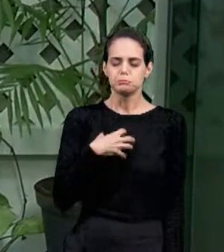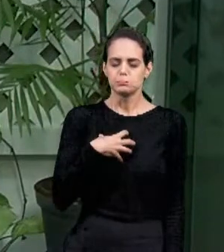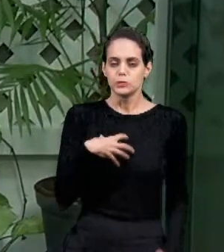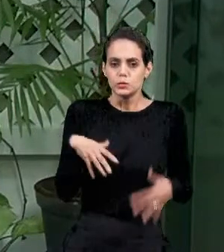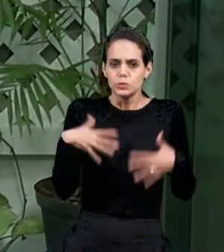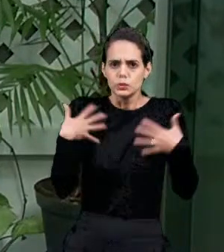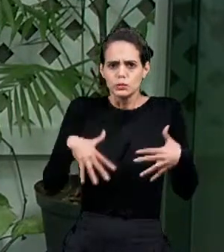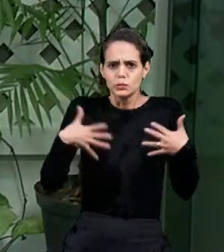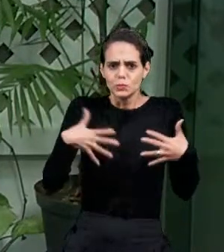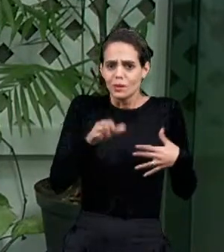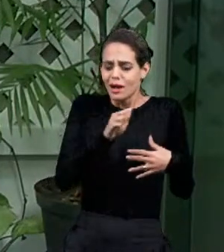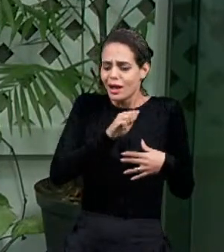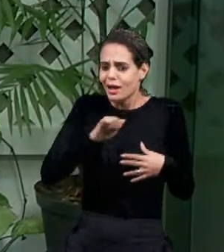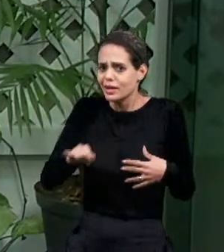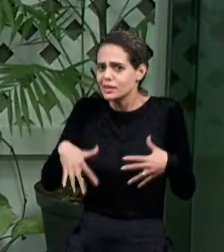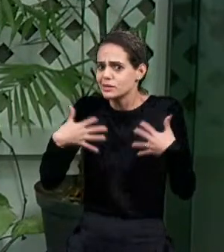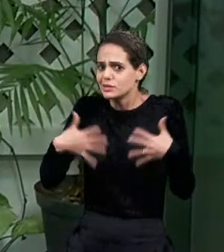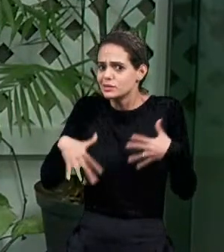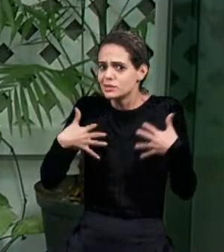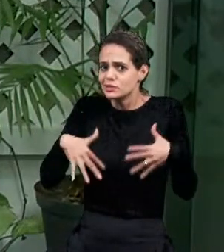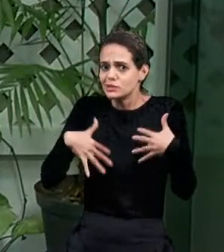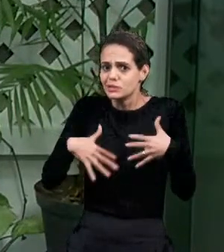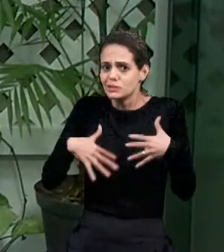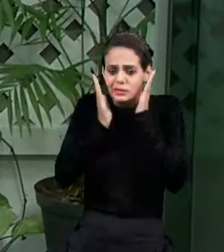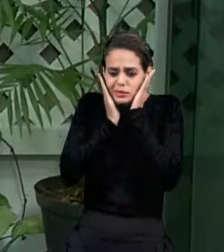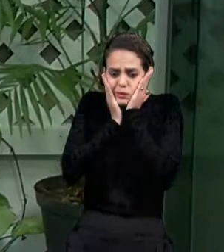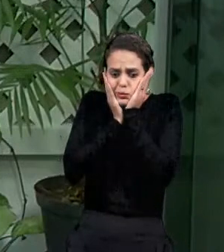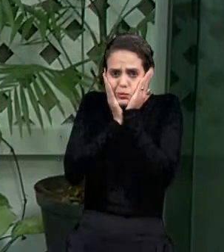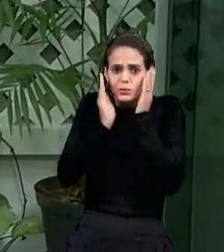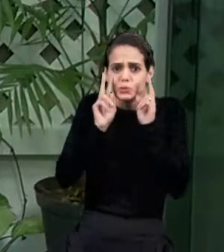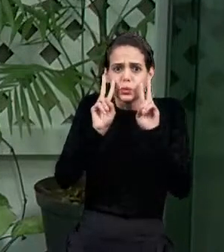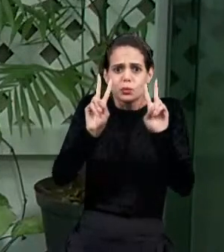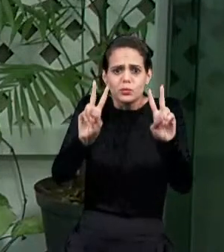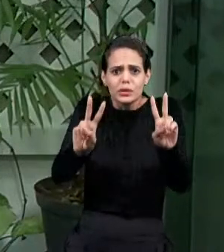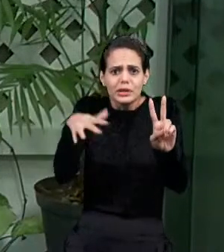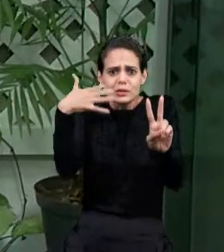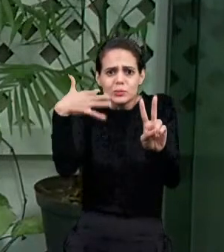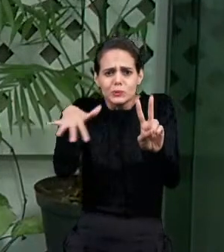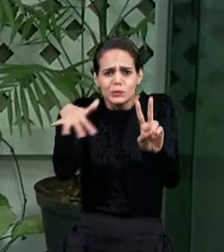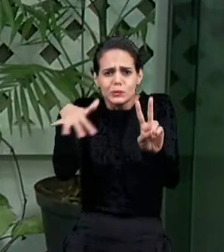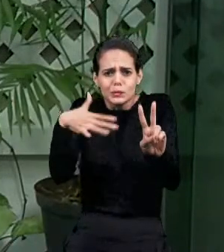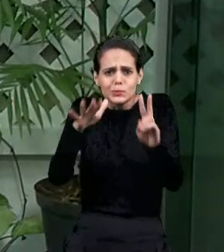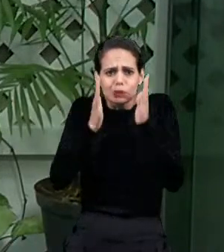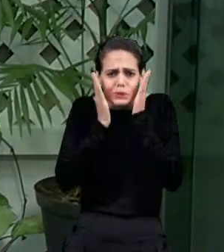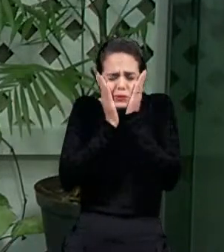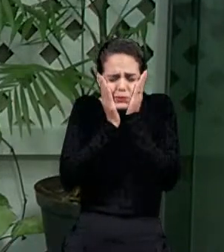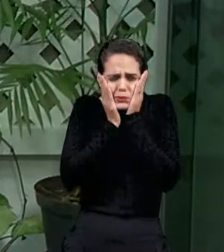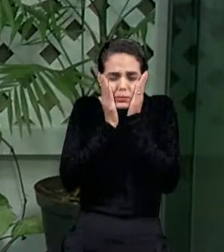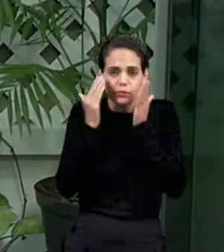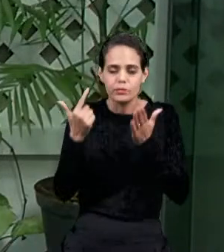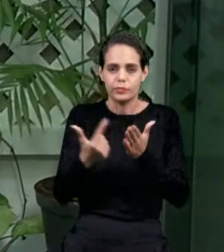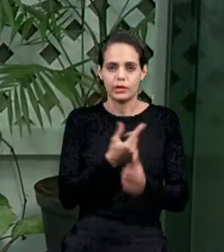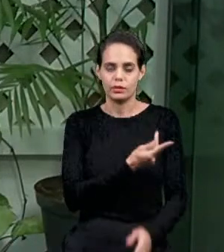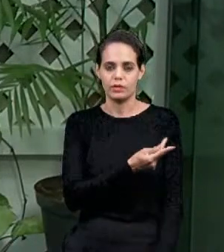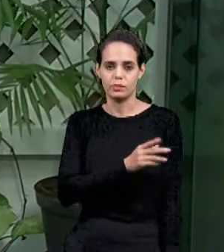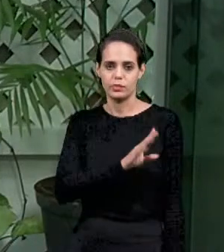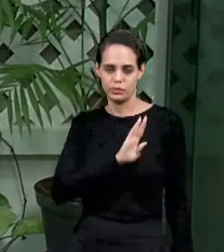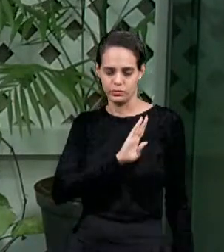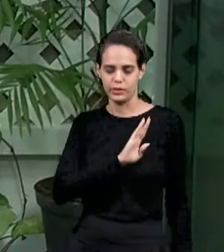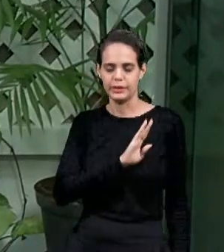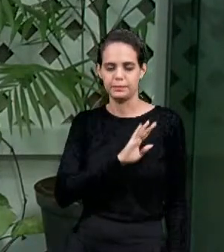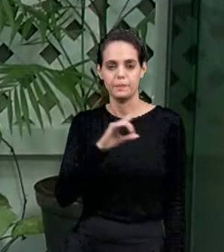apavorado. Eu estou desesperado com a visão que eu estou tendo. O livro do profeta Abacuque começa no primeiro capítulo, são 3